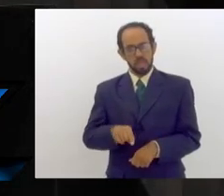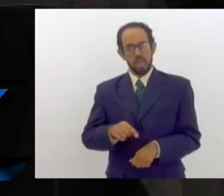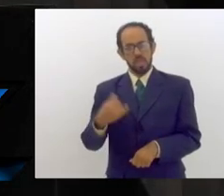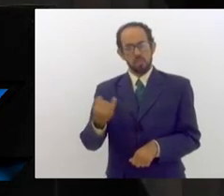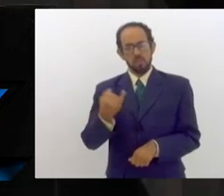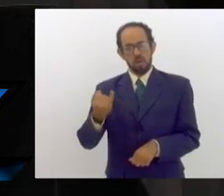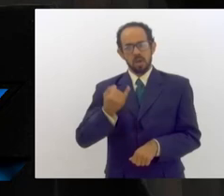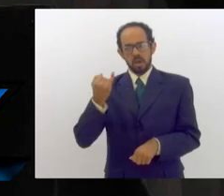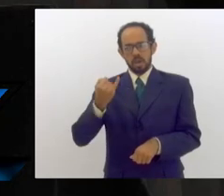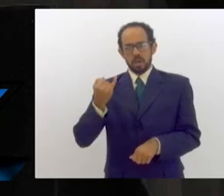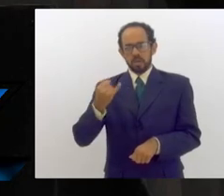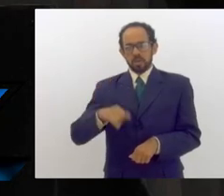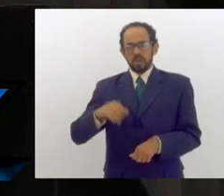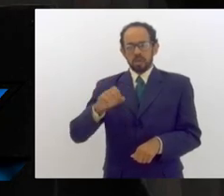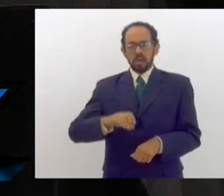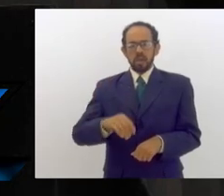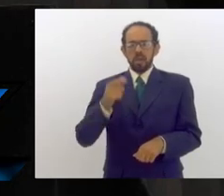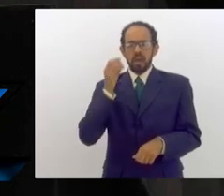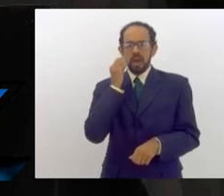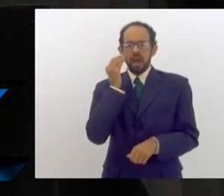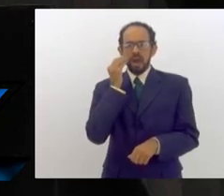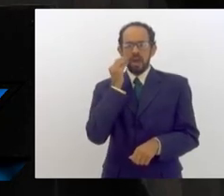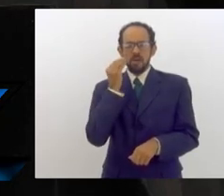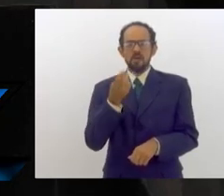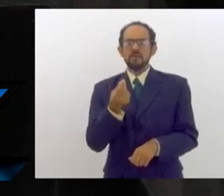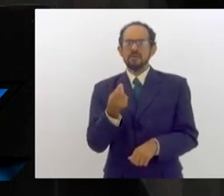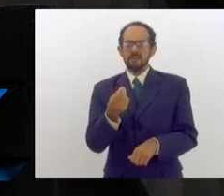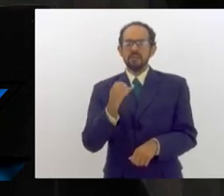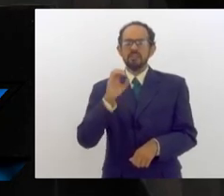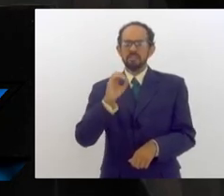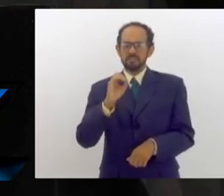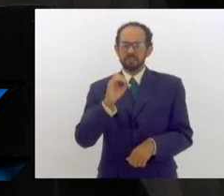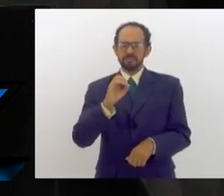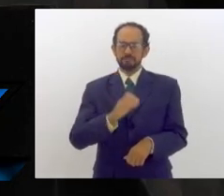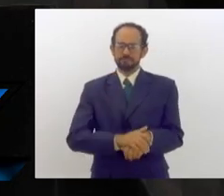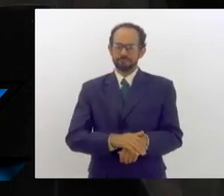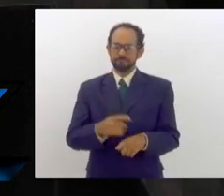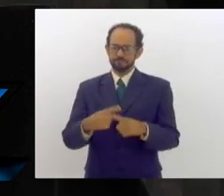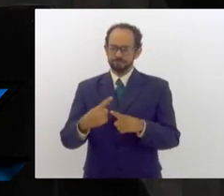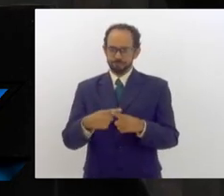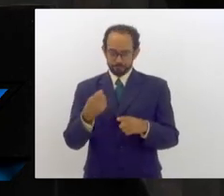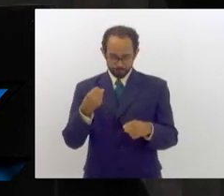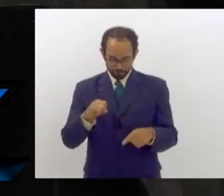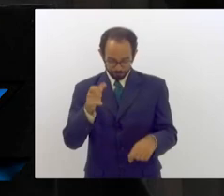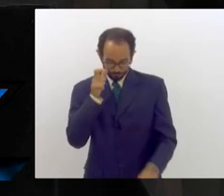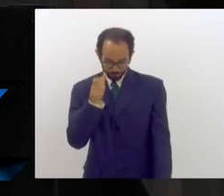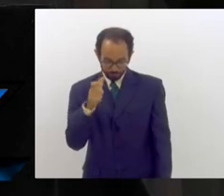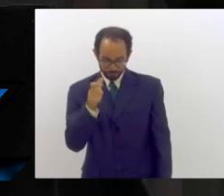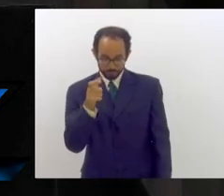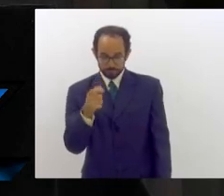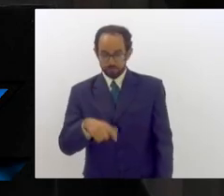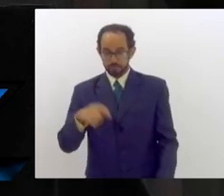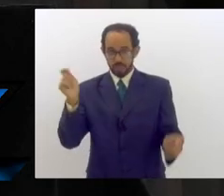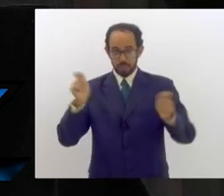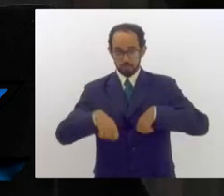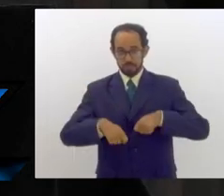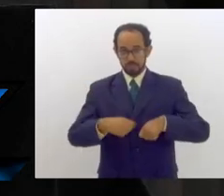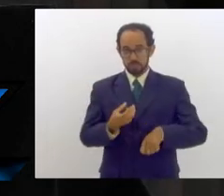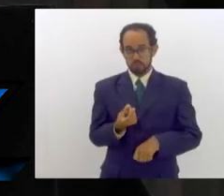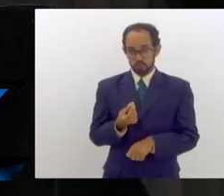a tarifa zero porque quando quer se ter dinheiro a capacidade